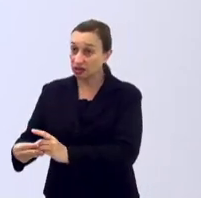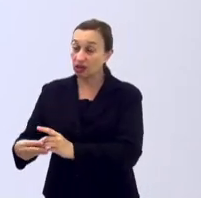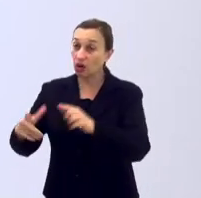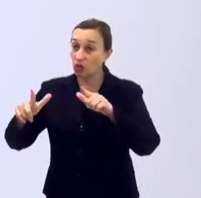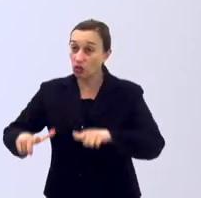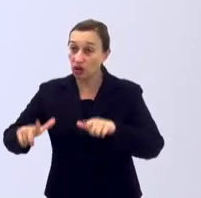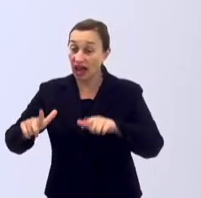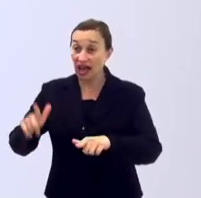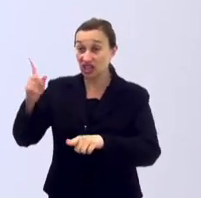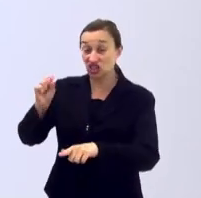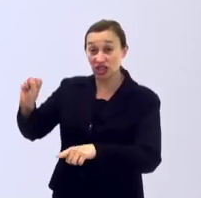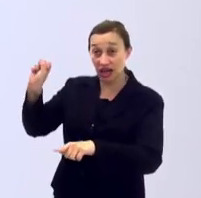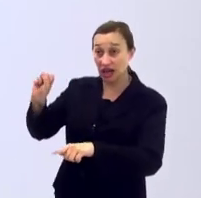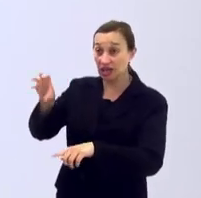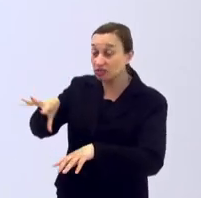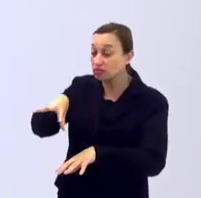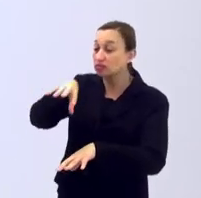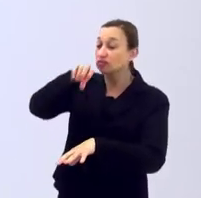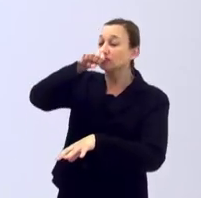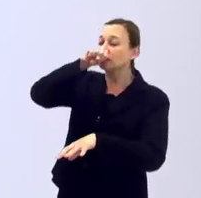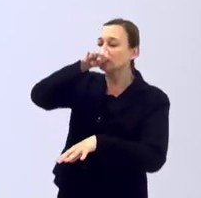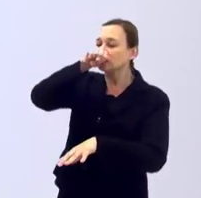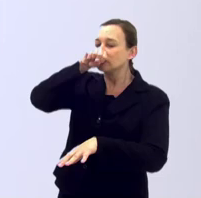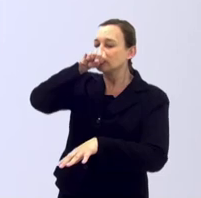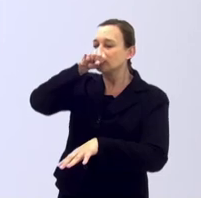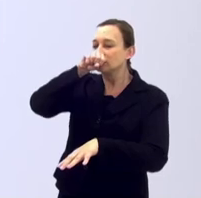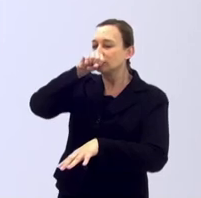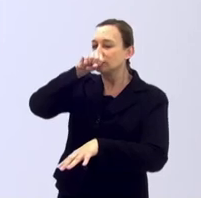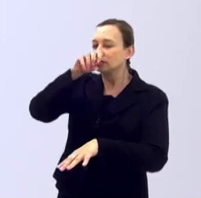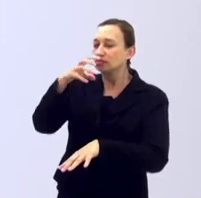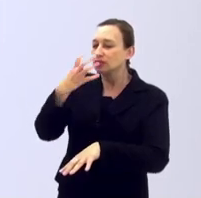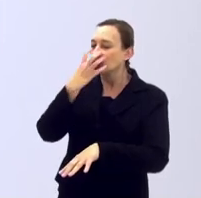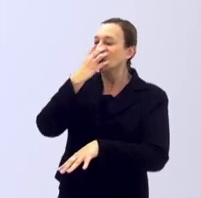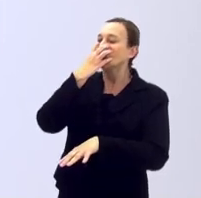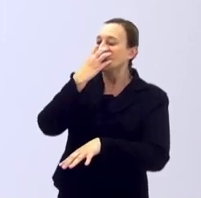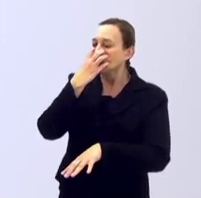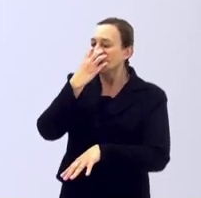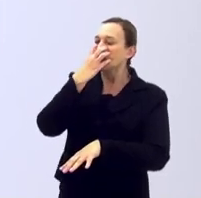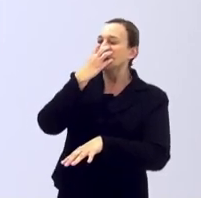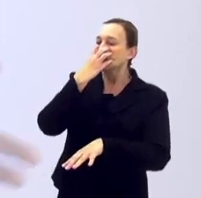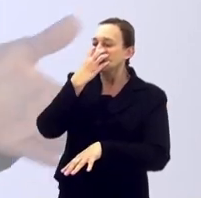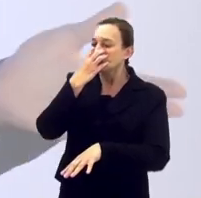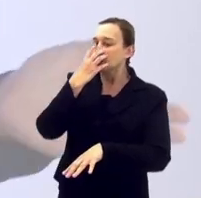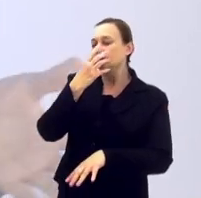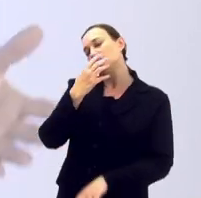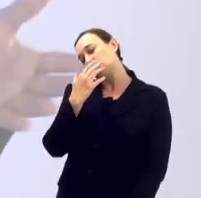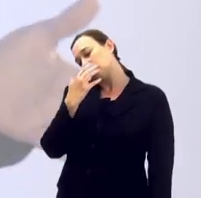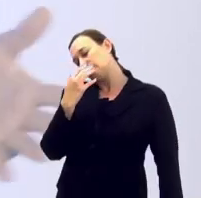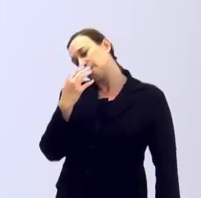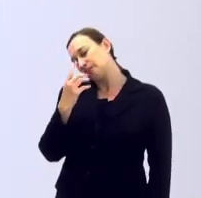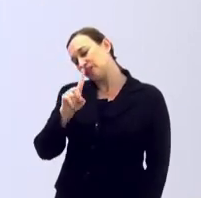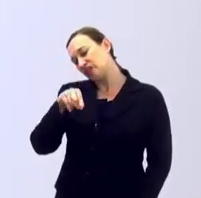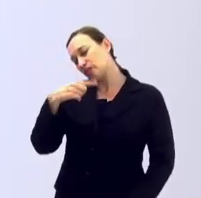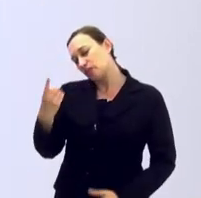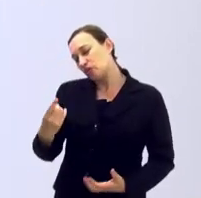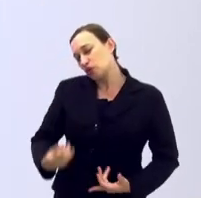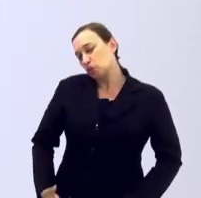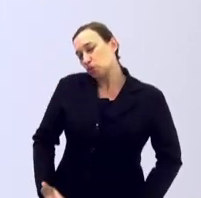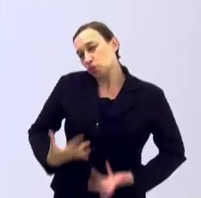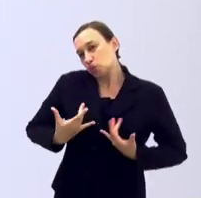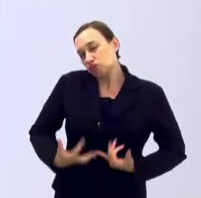levadas a câmaras de gás, ali elas Morriam. morriam sufocadas pelo gás e a partir dali eram